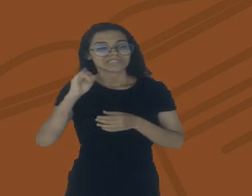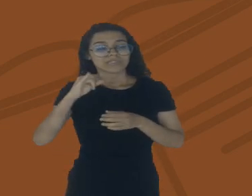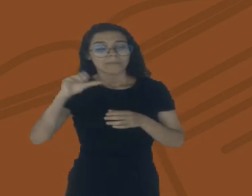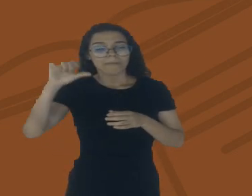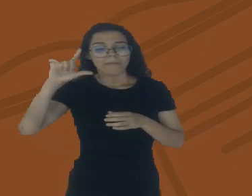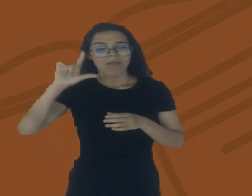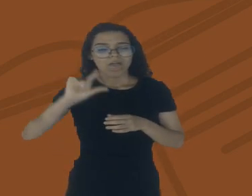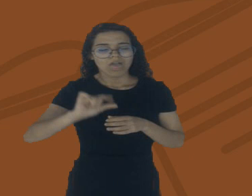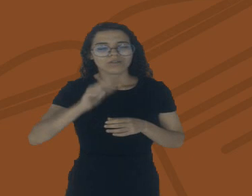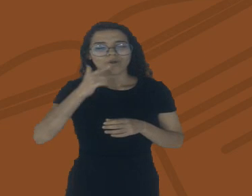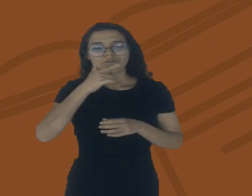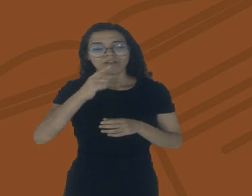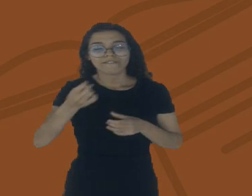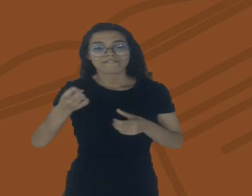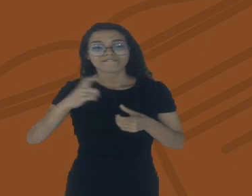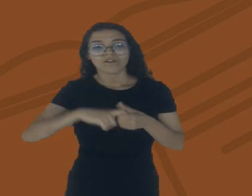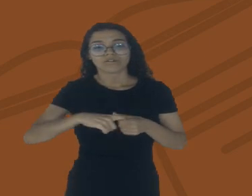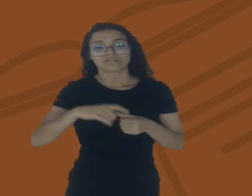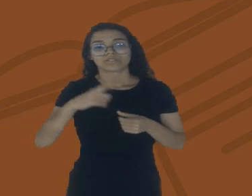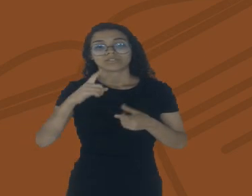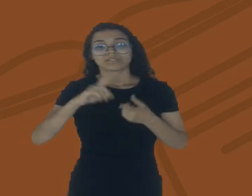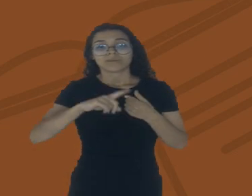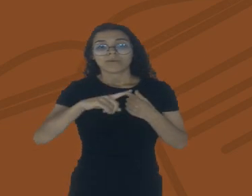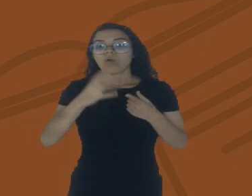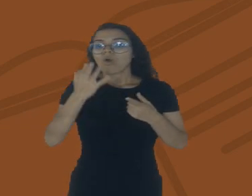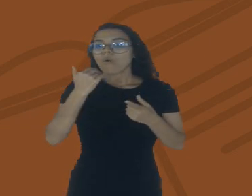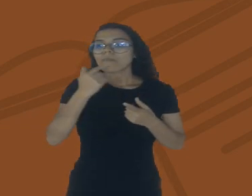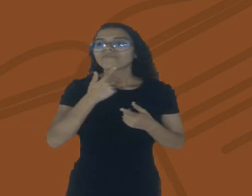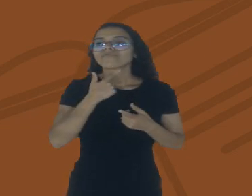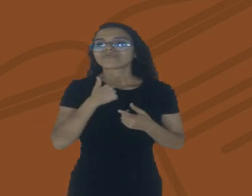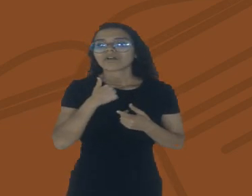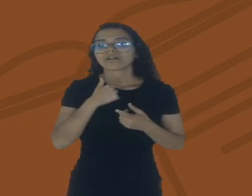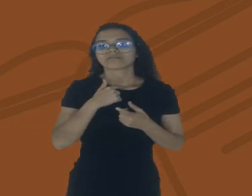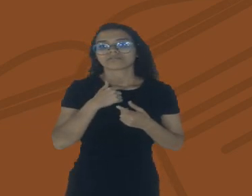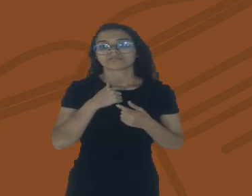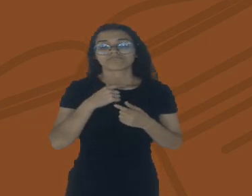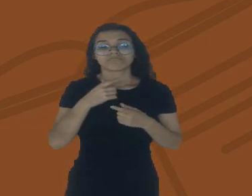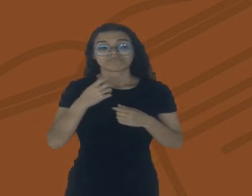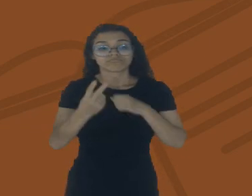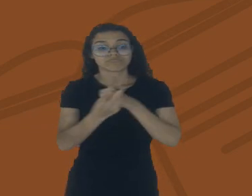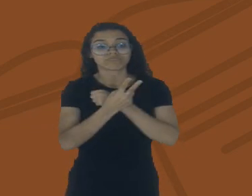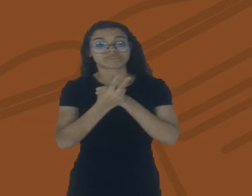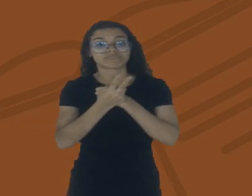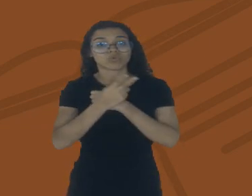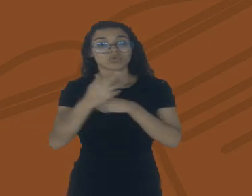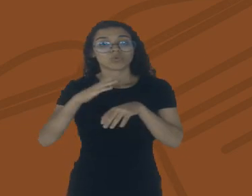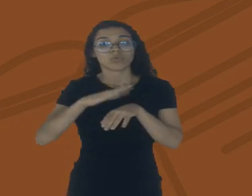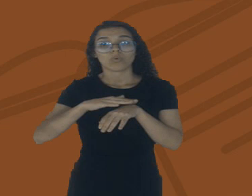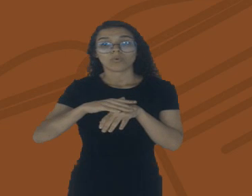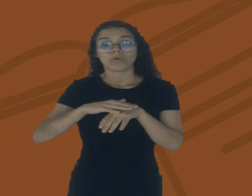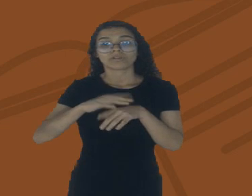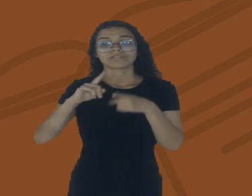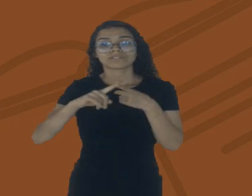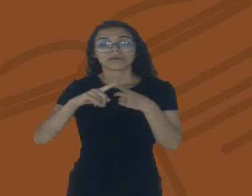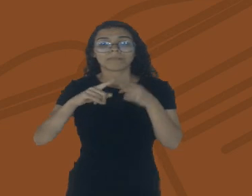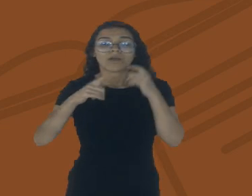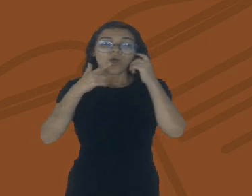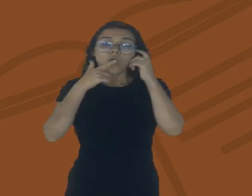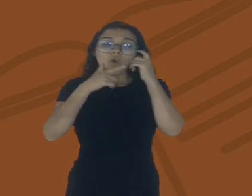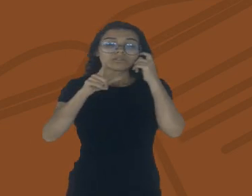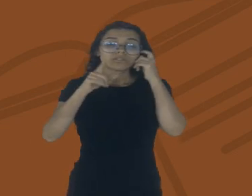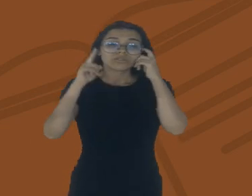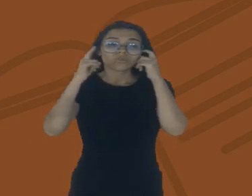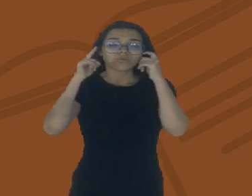ideal, imunidade, apetite e capacidade de lidar com os altos e baixos do dia a dia. Então, quando a gente